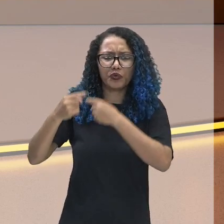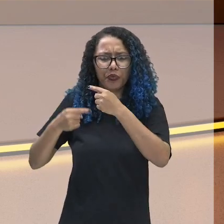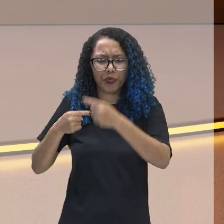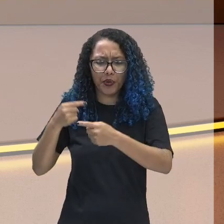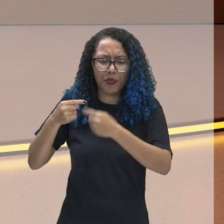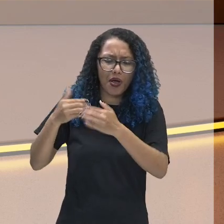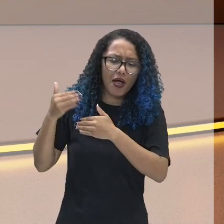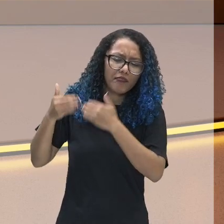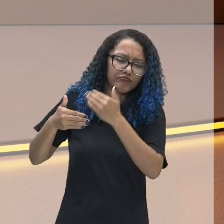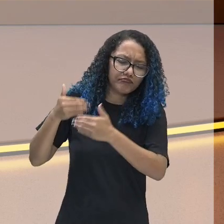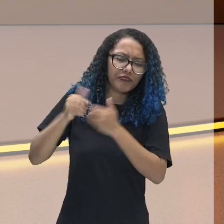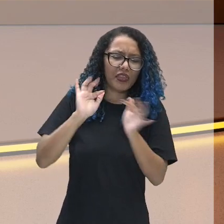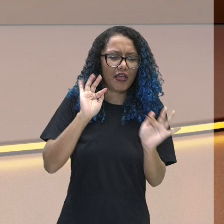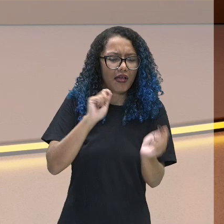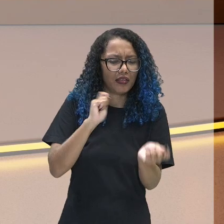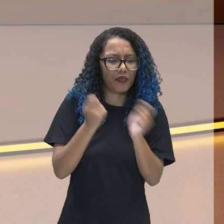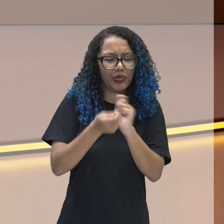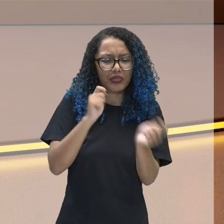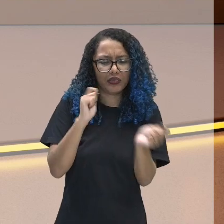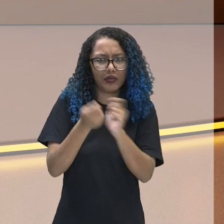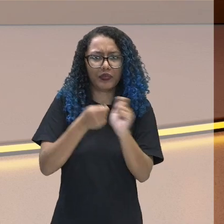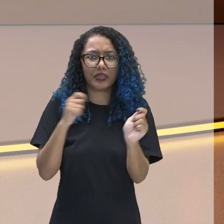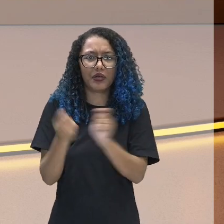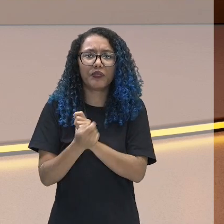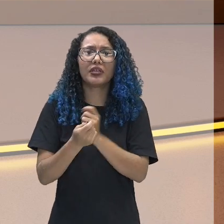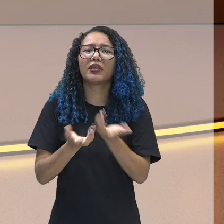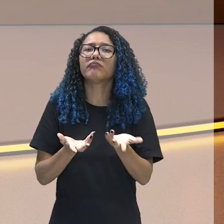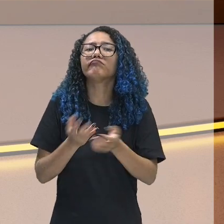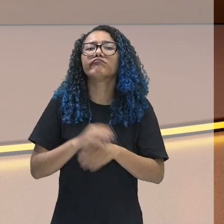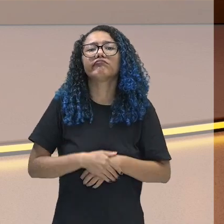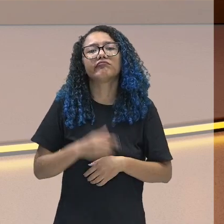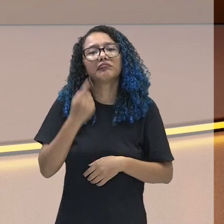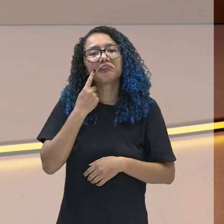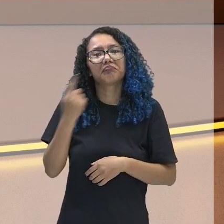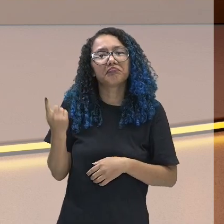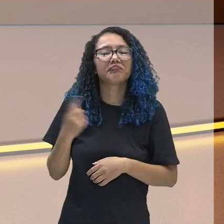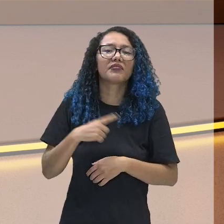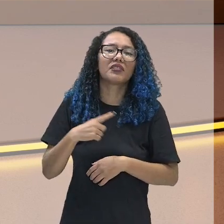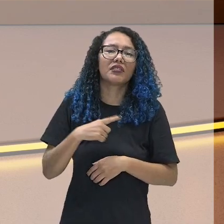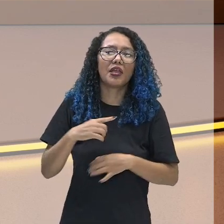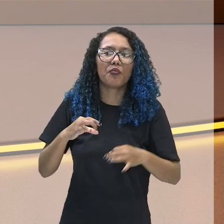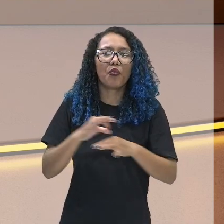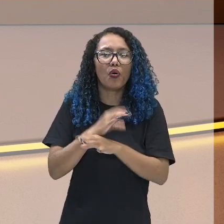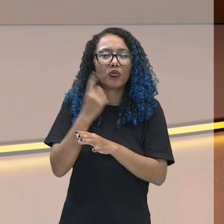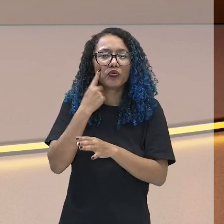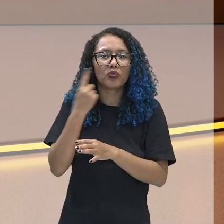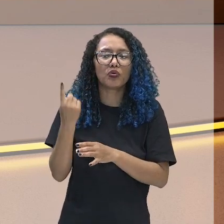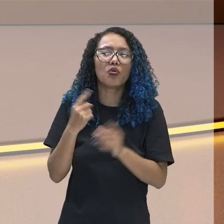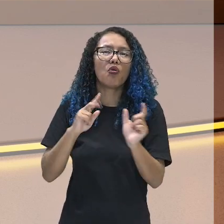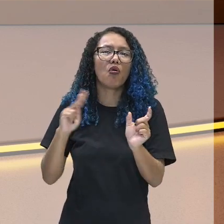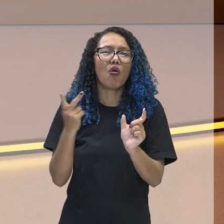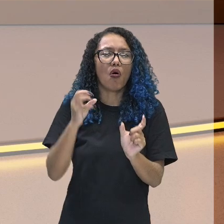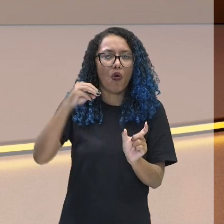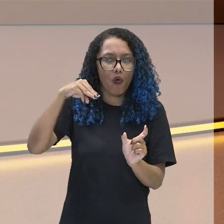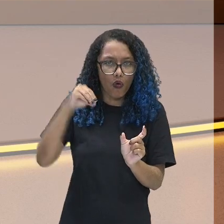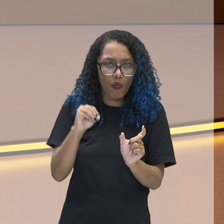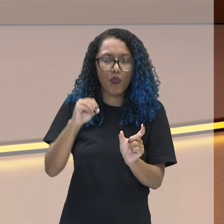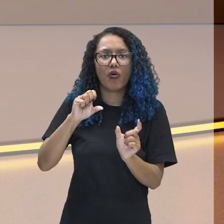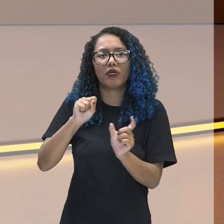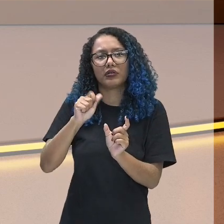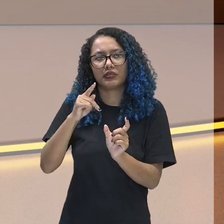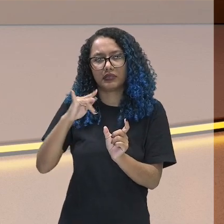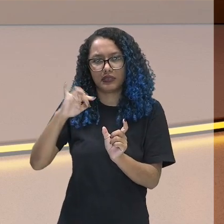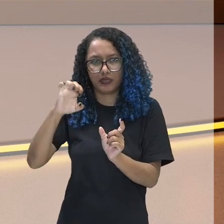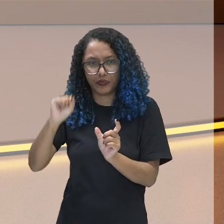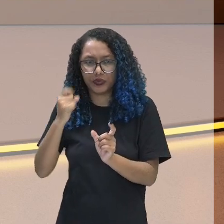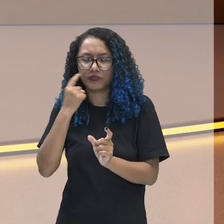Homo sapiens sapiens. Trouxe para vocês aqui, gente, uma animação que vai ilustrar bem esse período da